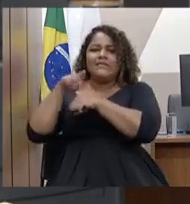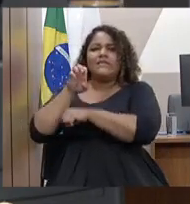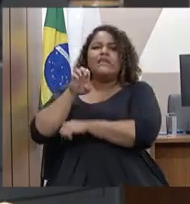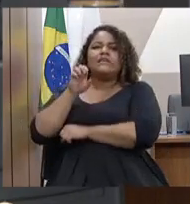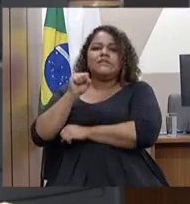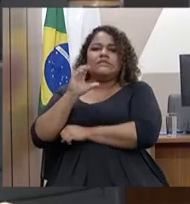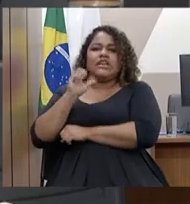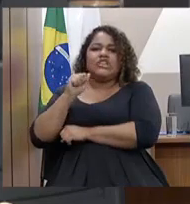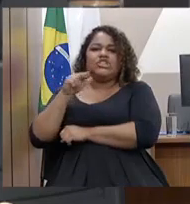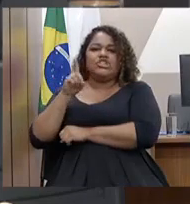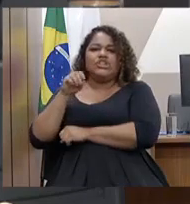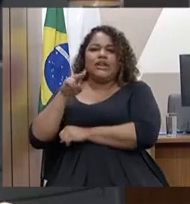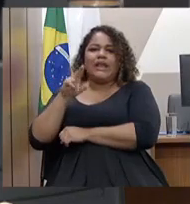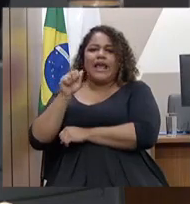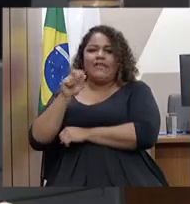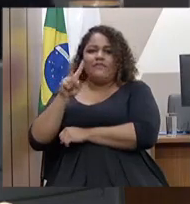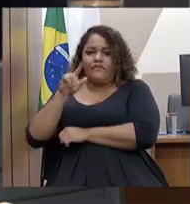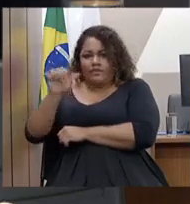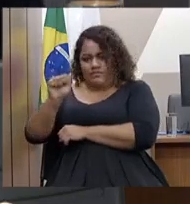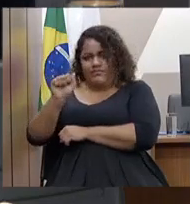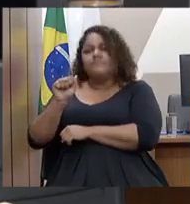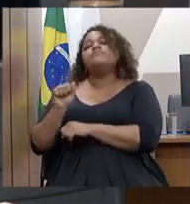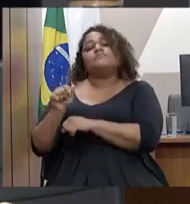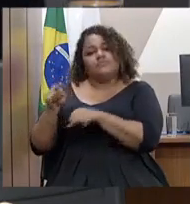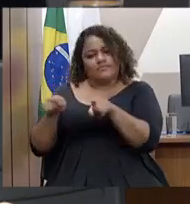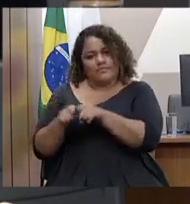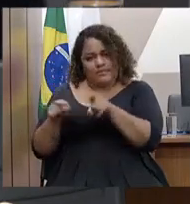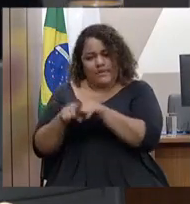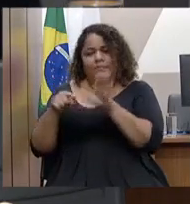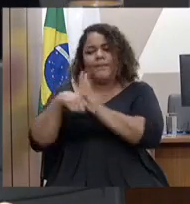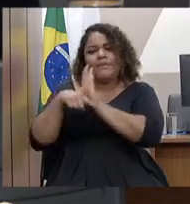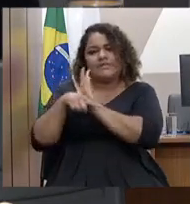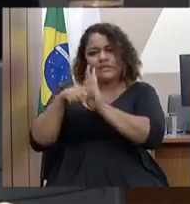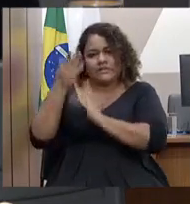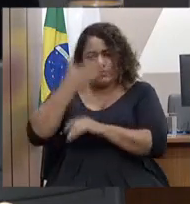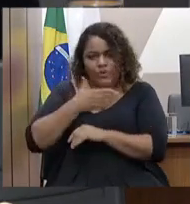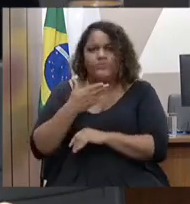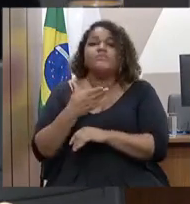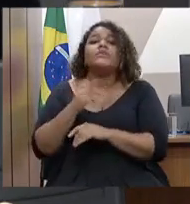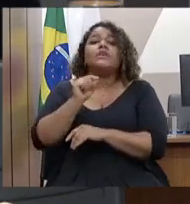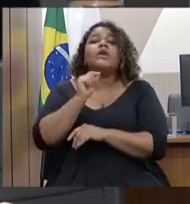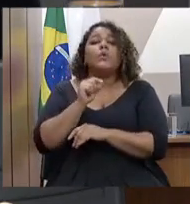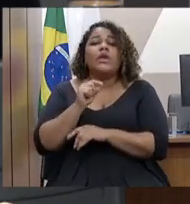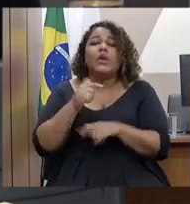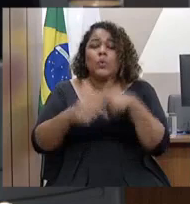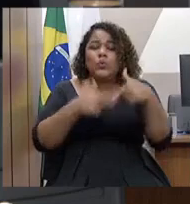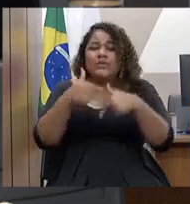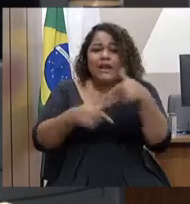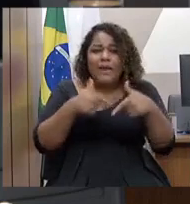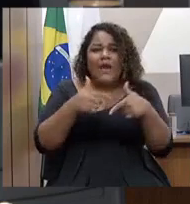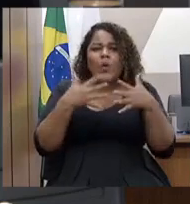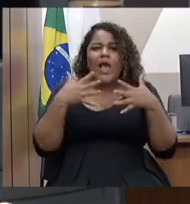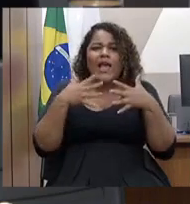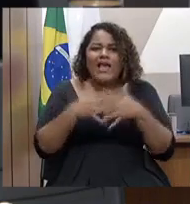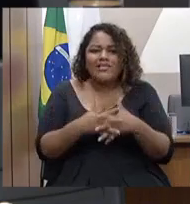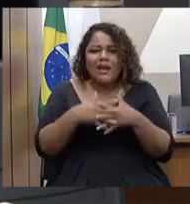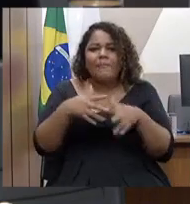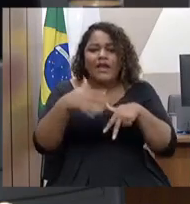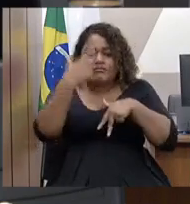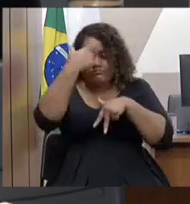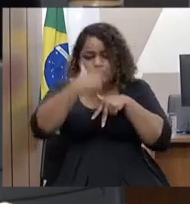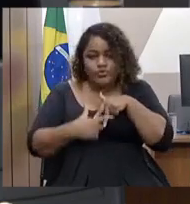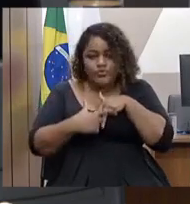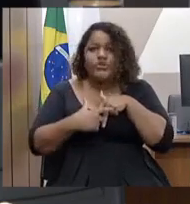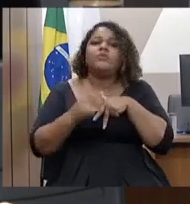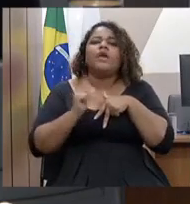trabalho impedem os trabalhadores de manter o seu funcionamento mental pleno e de como o sofrimento mental